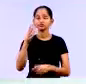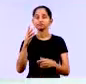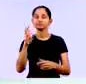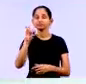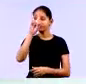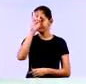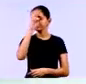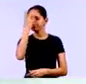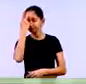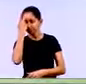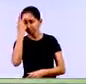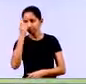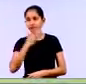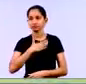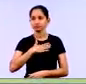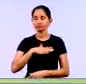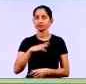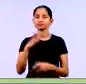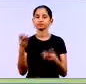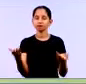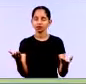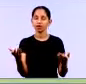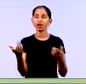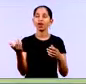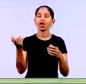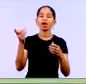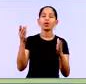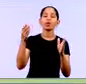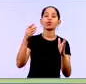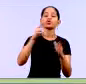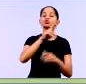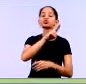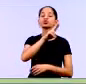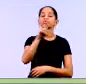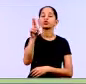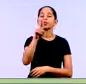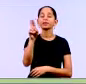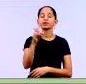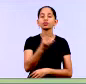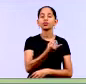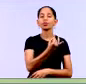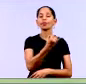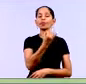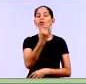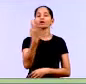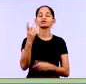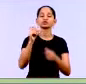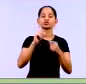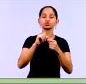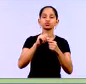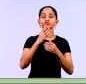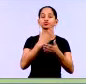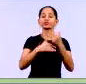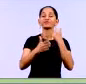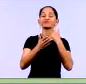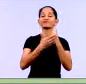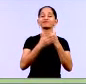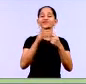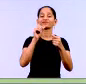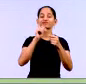aqui lá embaixo, ó. Então, aqui lá embaixo, nesse nome aqui, ó, quantidade total a produzir. Isso aqui